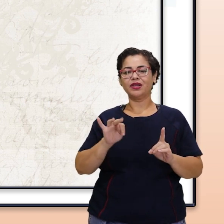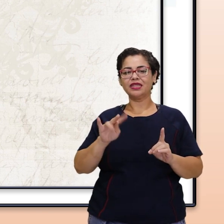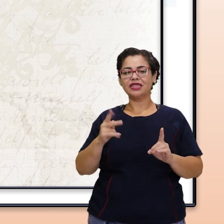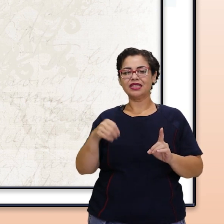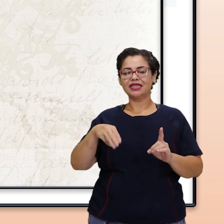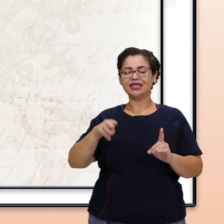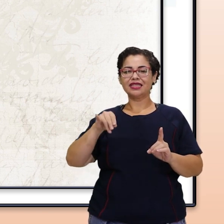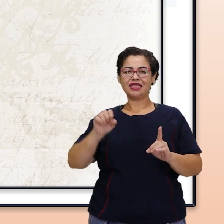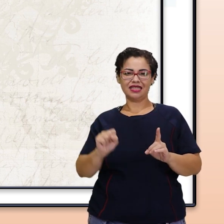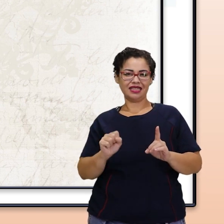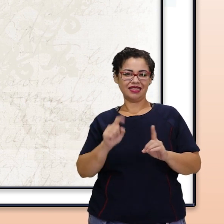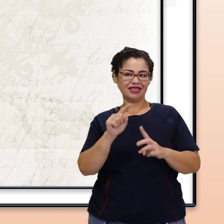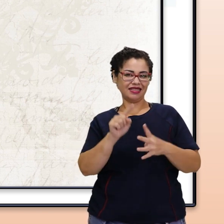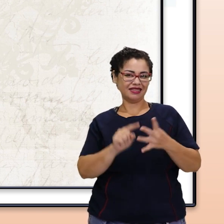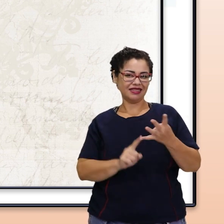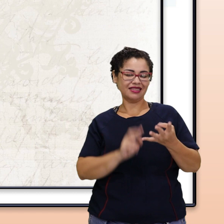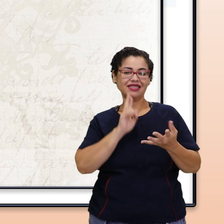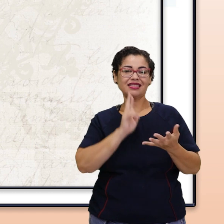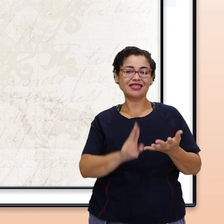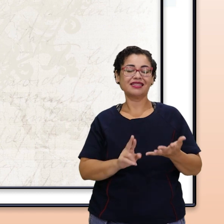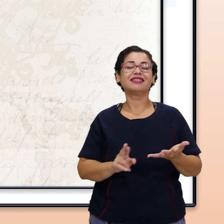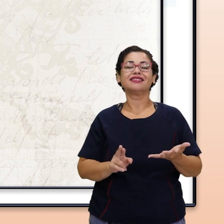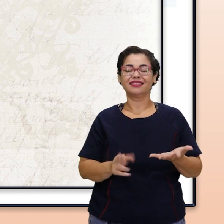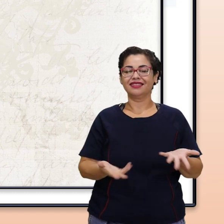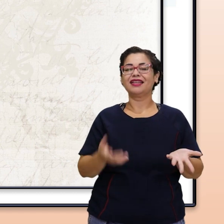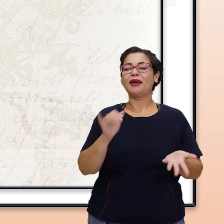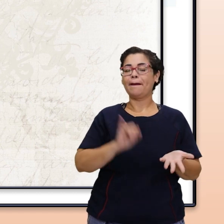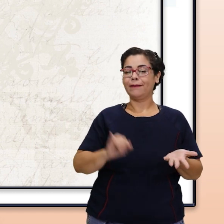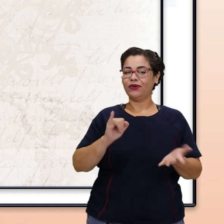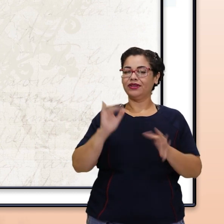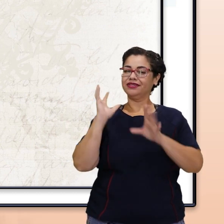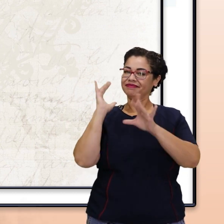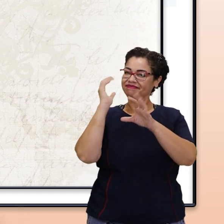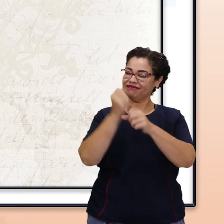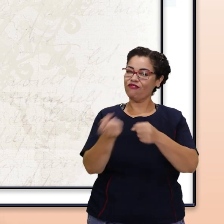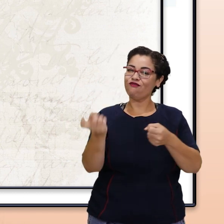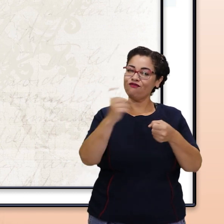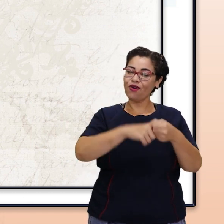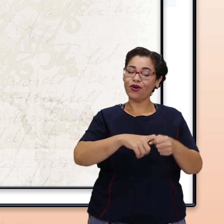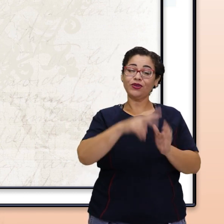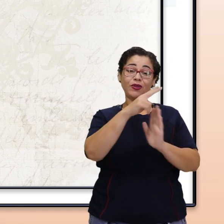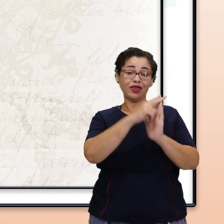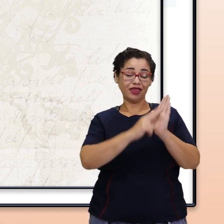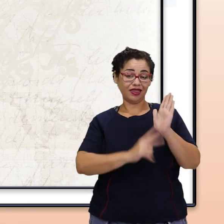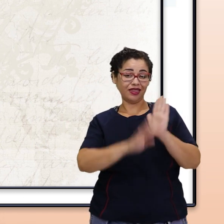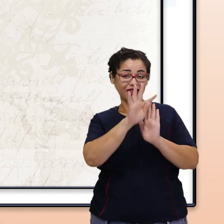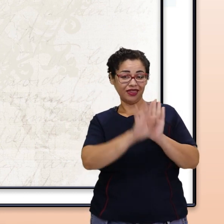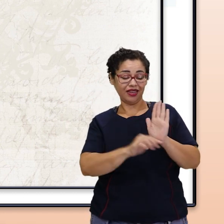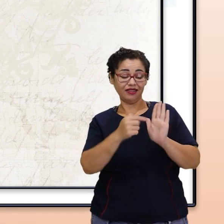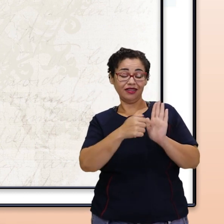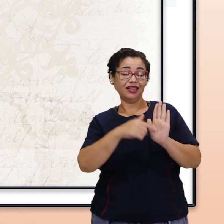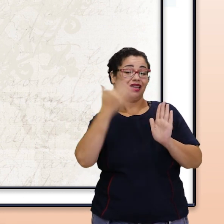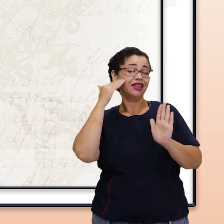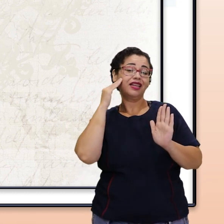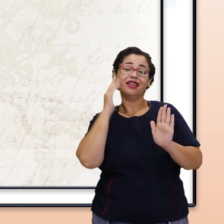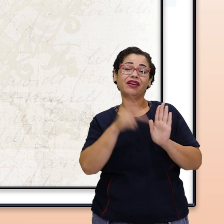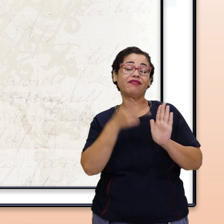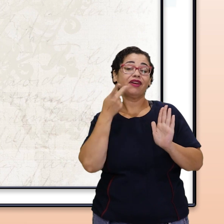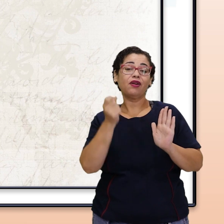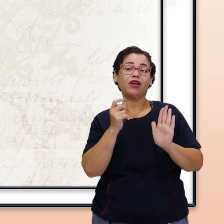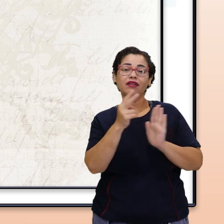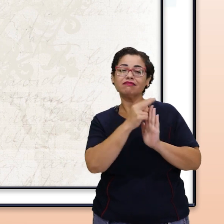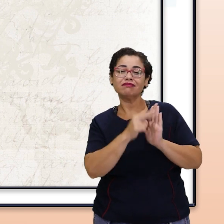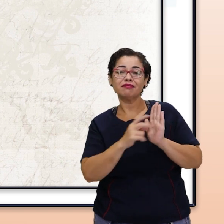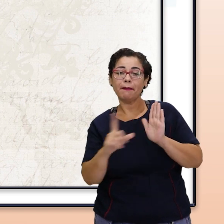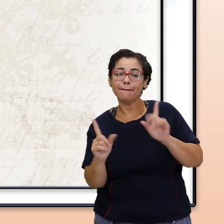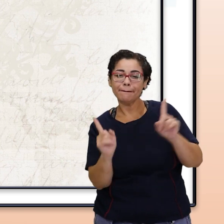Eurythmics. Para responder à questão, é importante retomarmos o texto, entender o assunto que ele aborda e